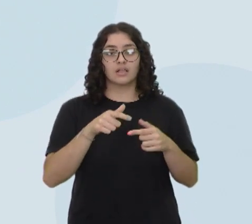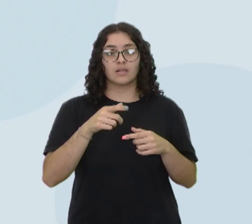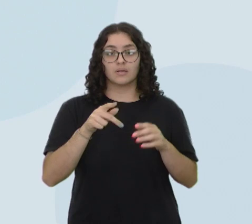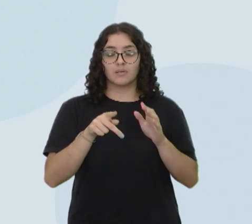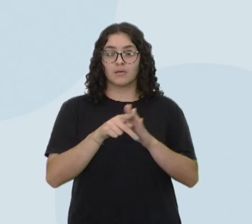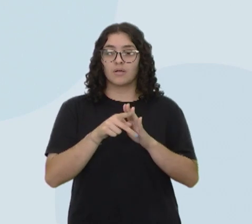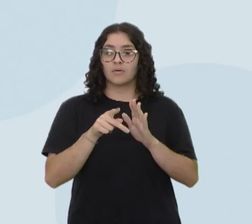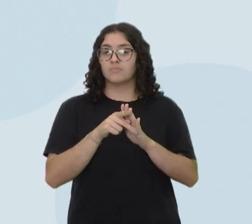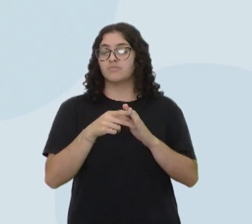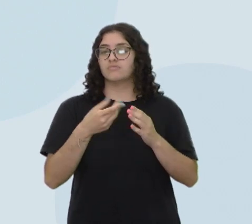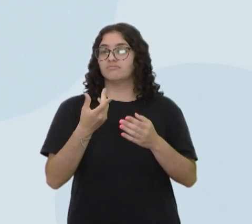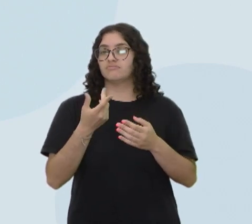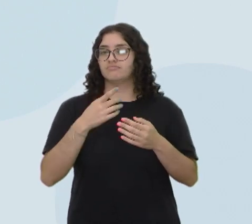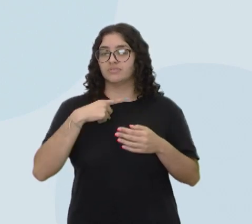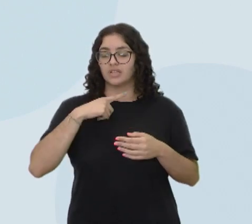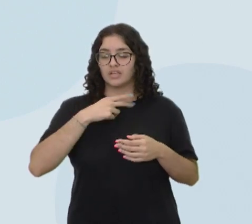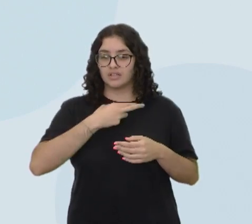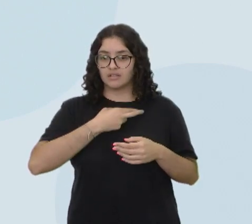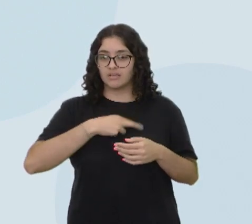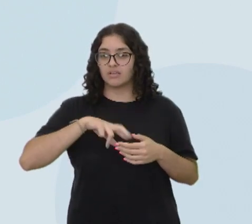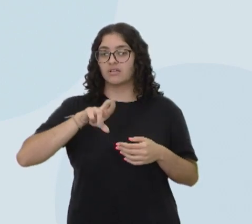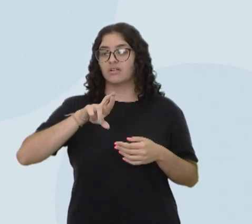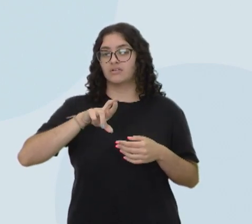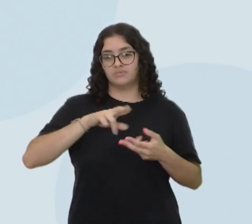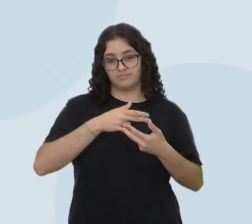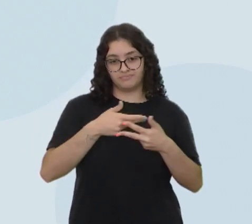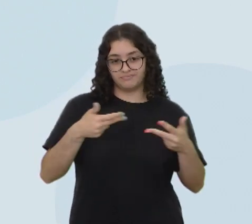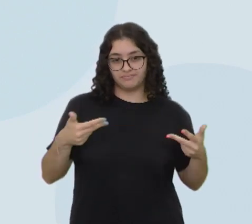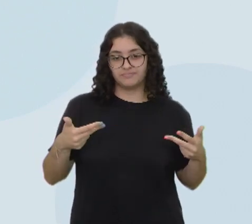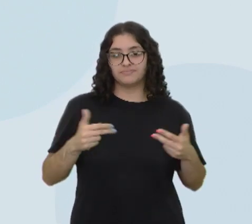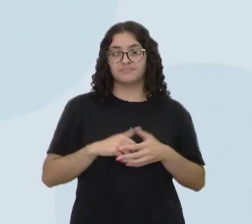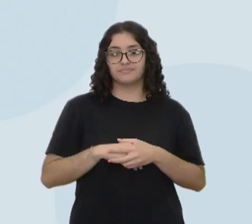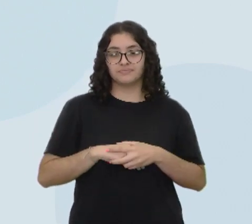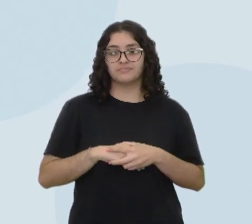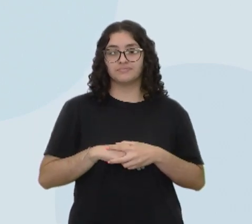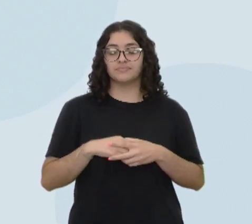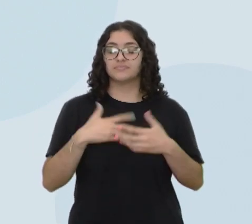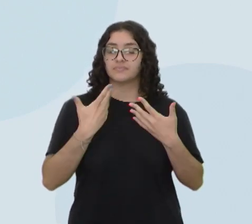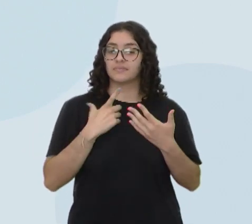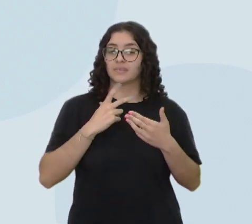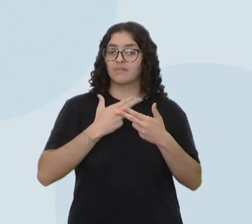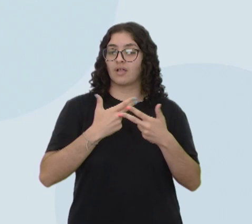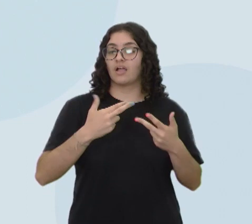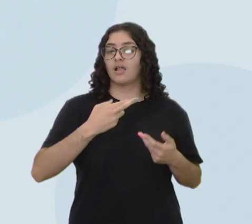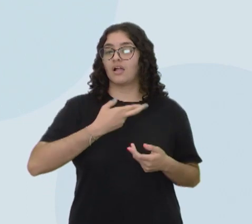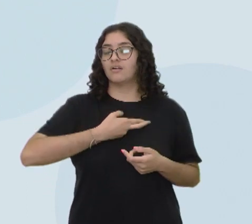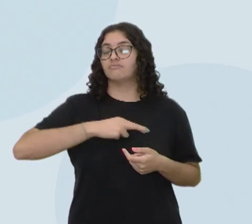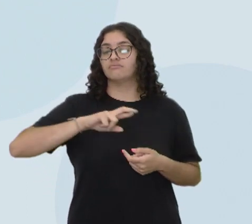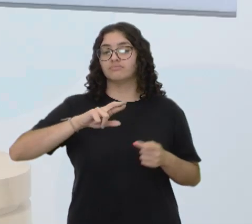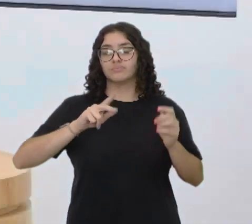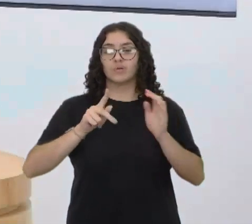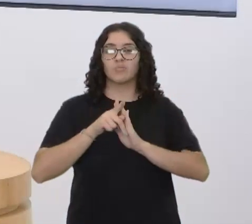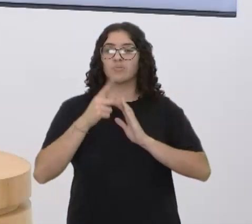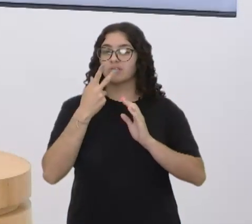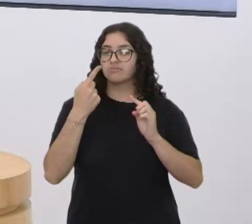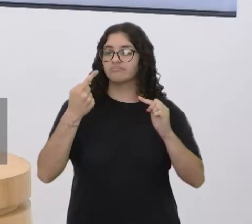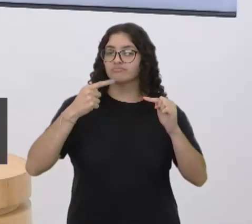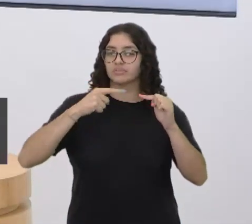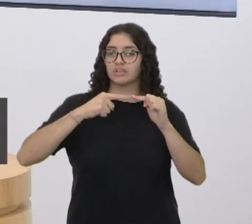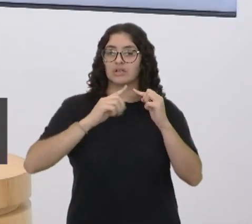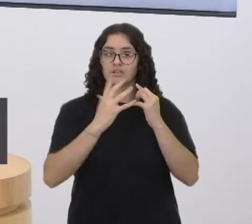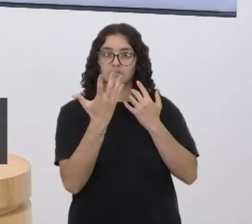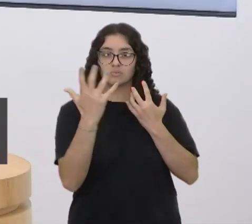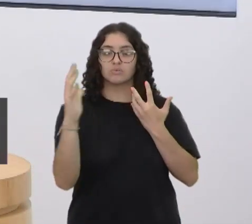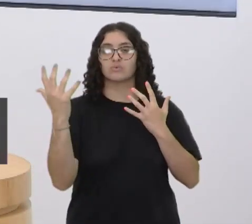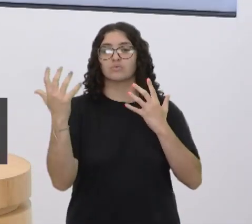espirituais e religiosos, que aí a gente entra nos sociais, tá? Então, existem muitas religiões que têm essa ligação com a